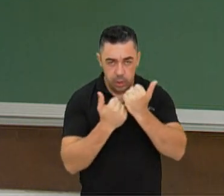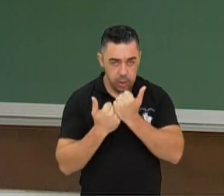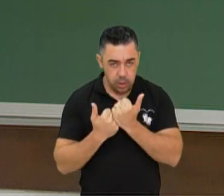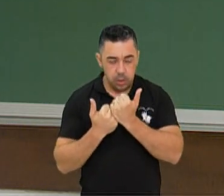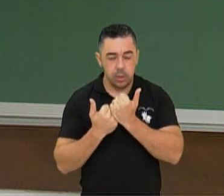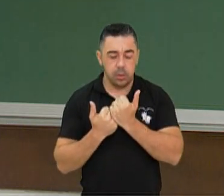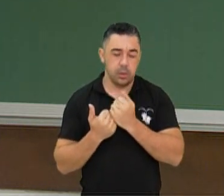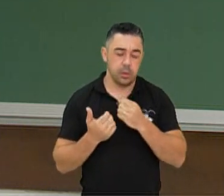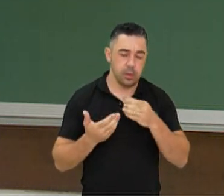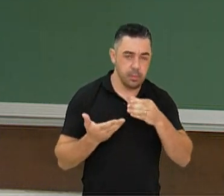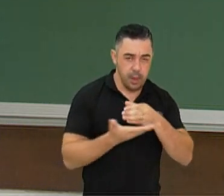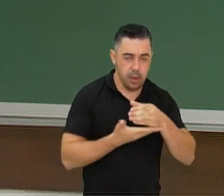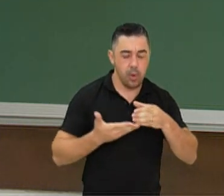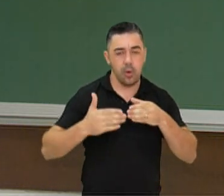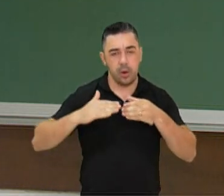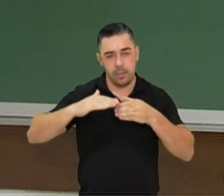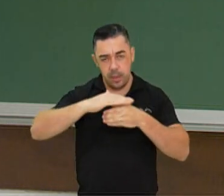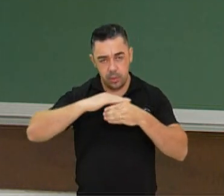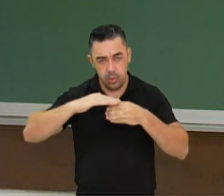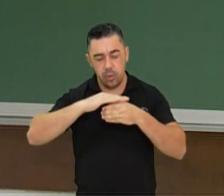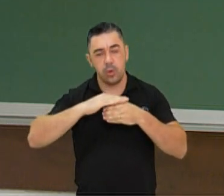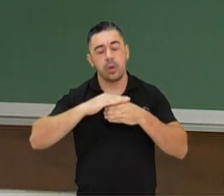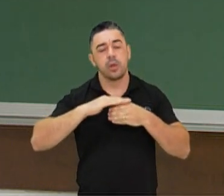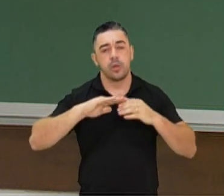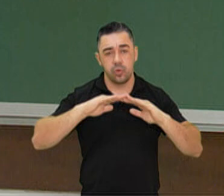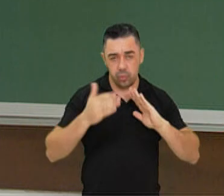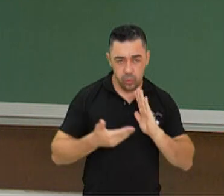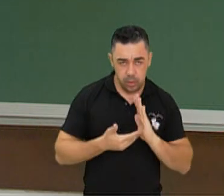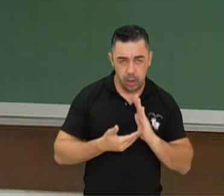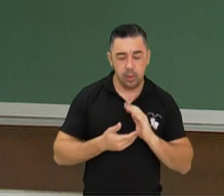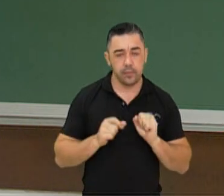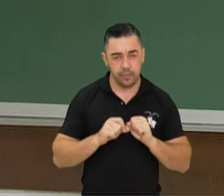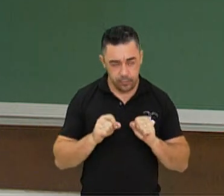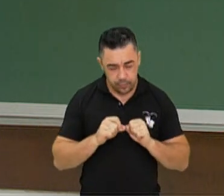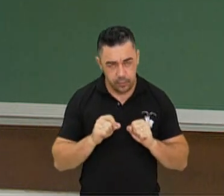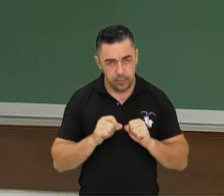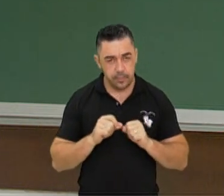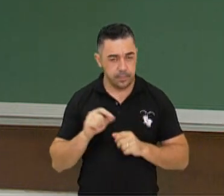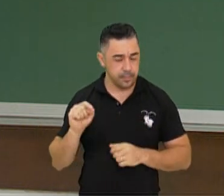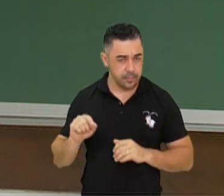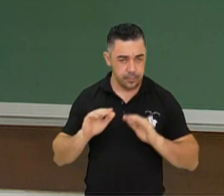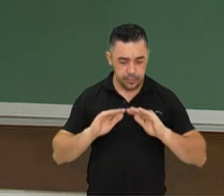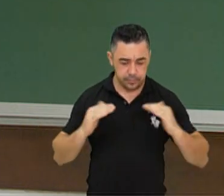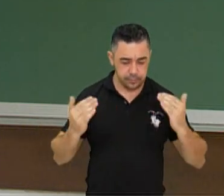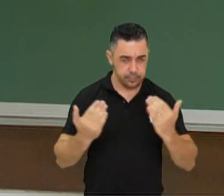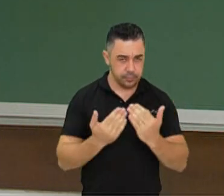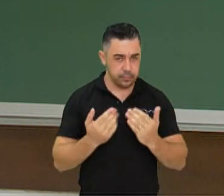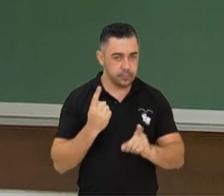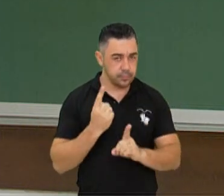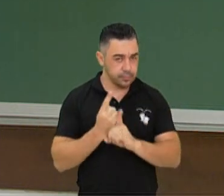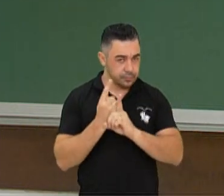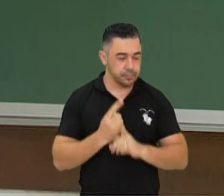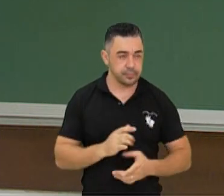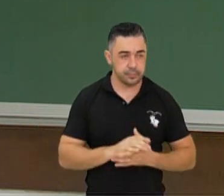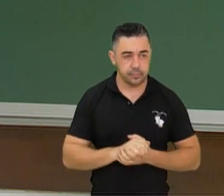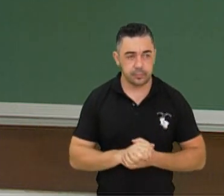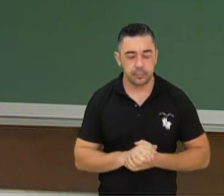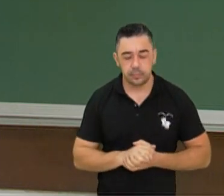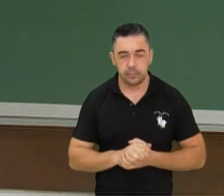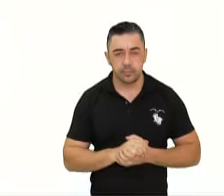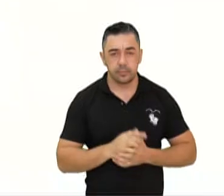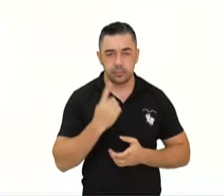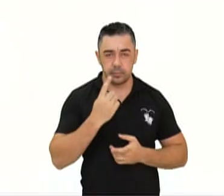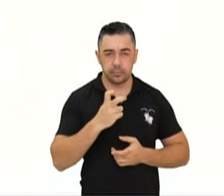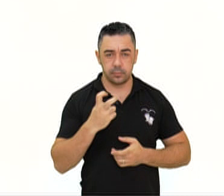base maior, menor e da área total desse tronco de cone, tá? Então, aqui,